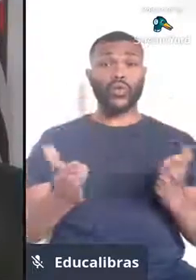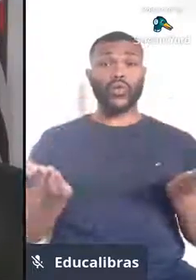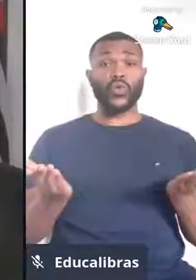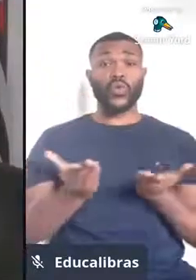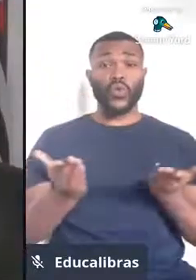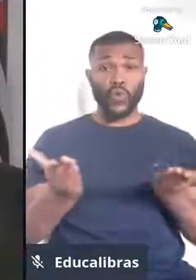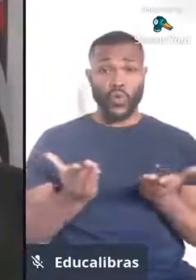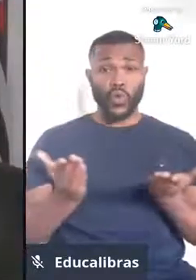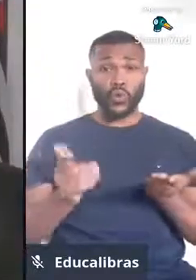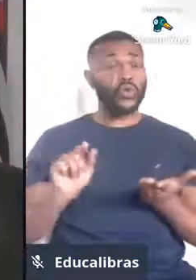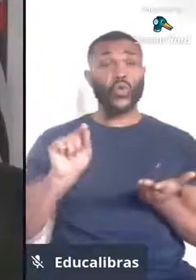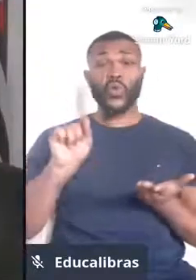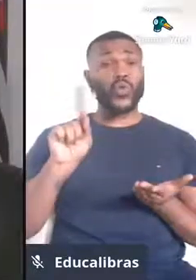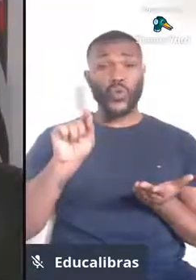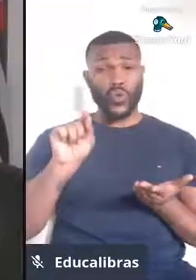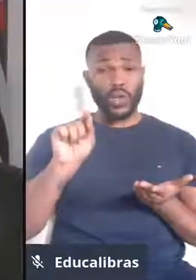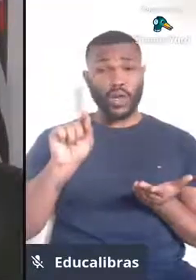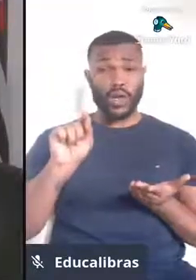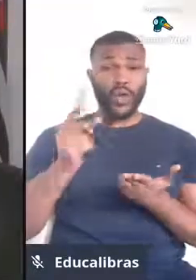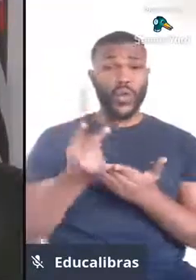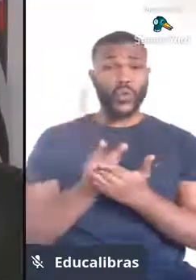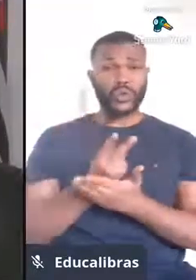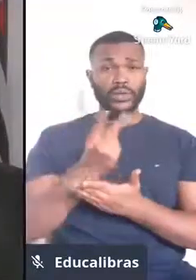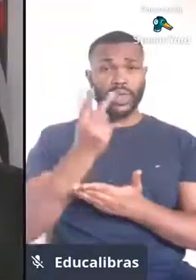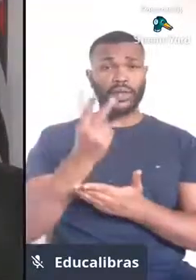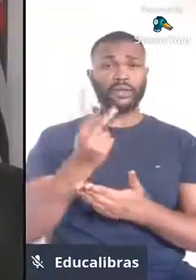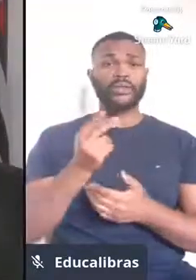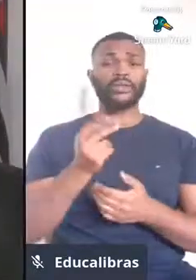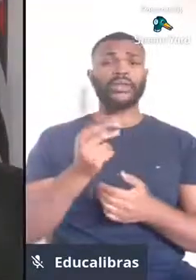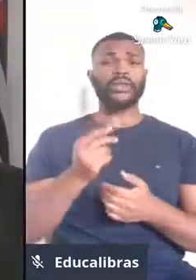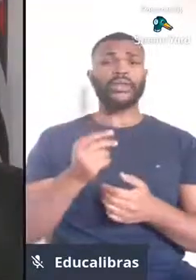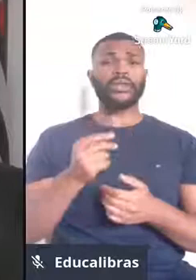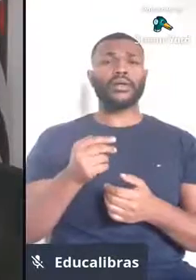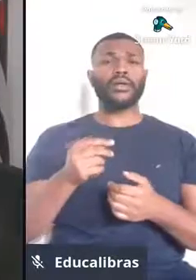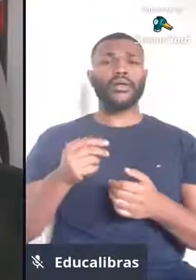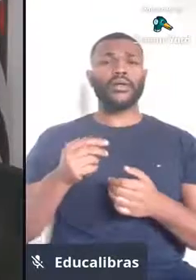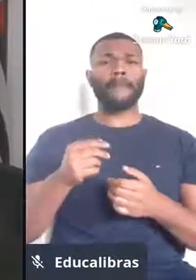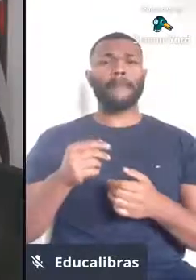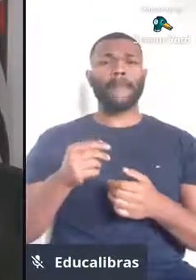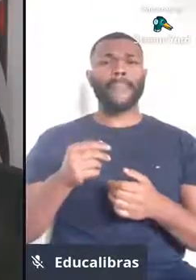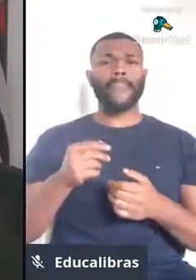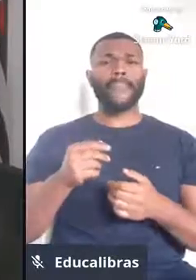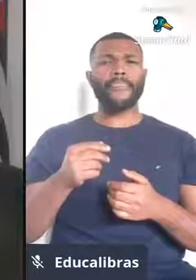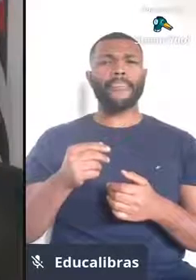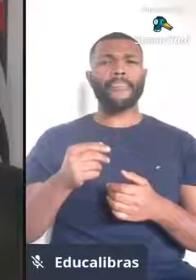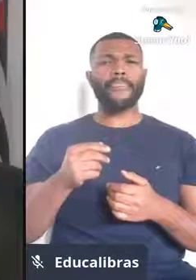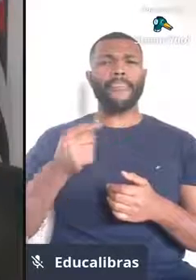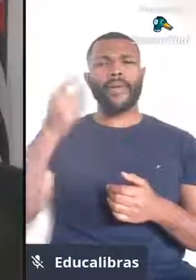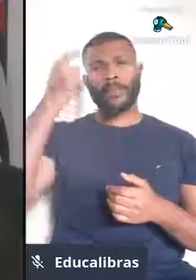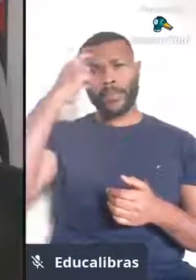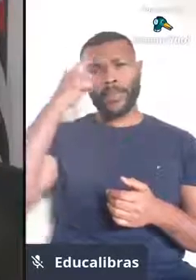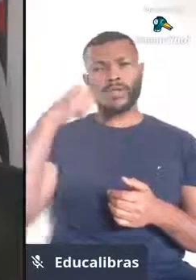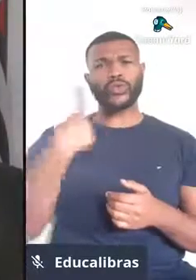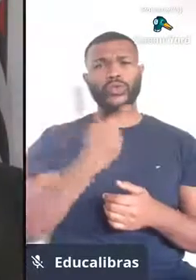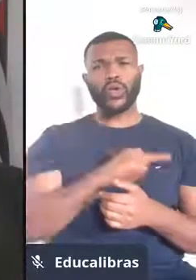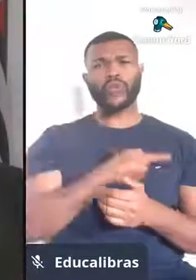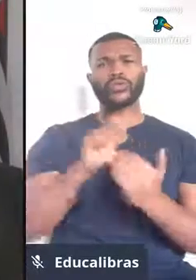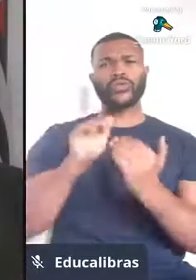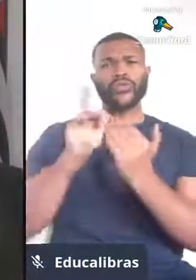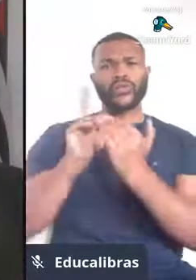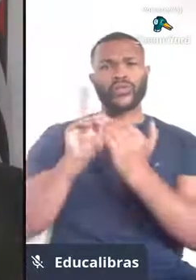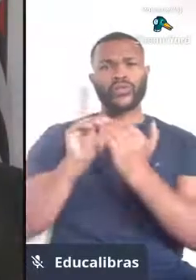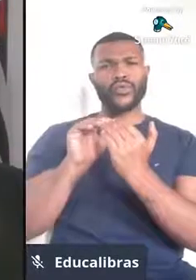muito com tanto a acessibilidade física, eu acho que eu concordo, a gente está dando